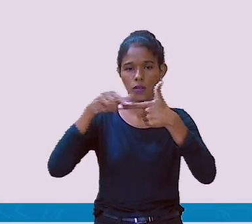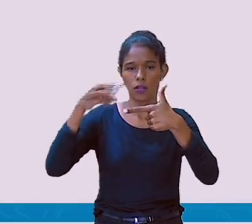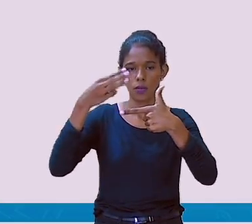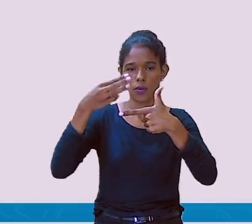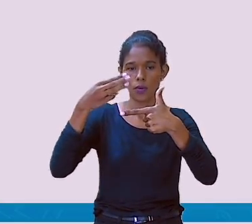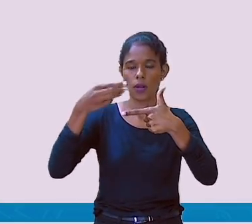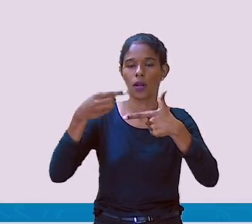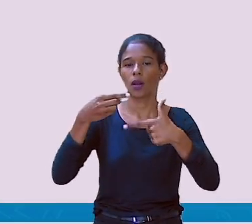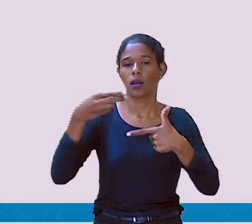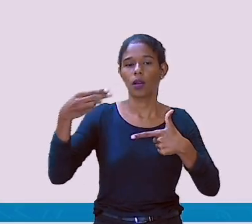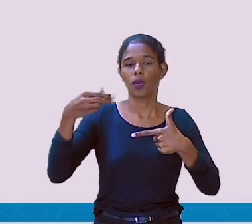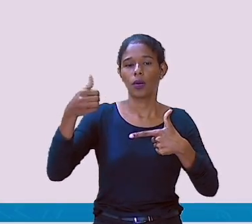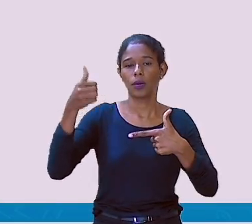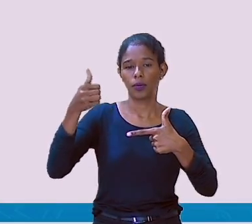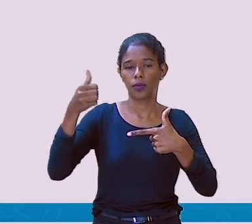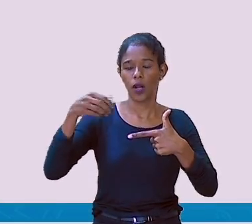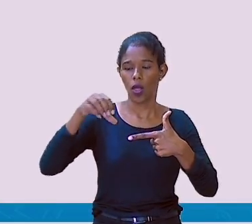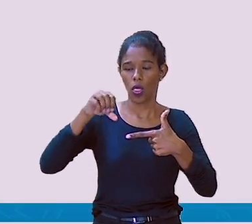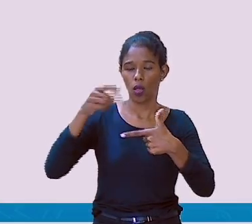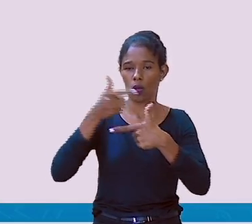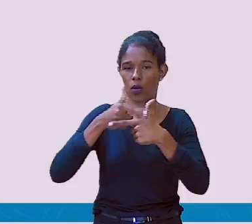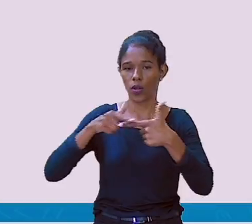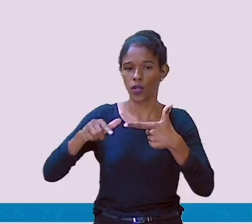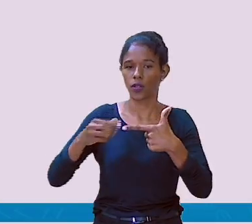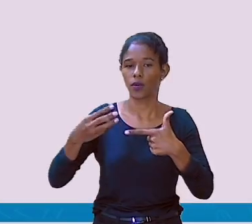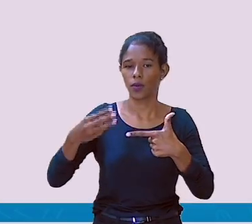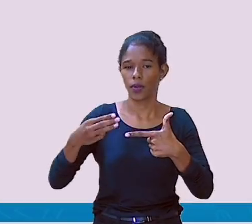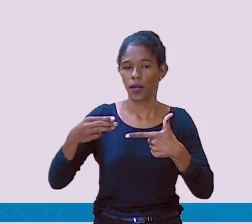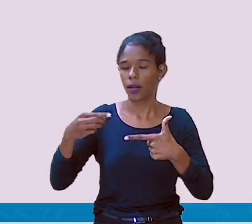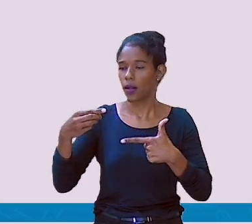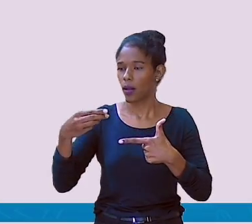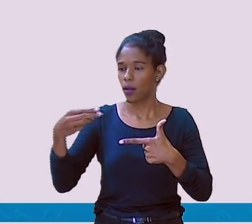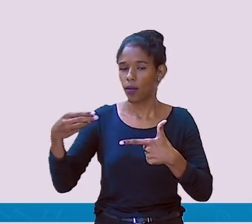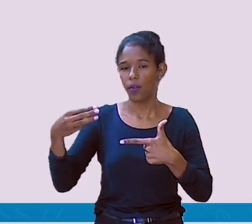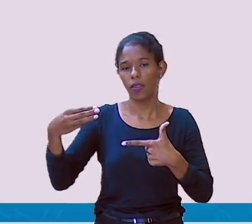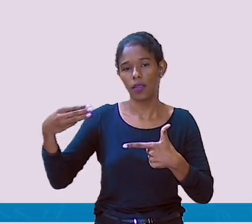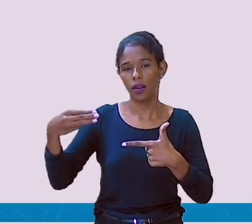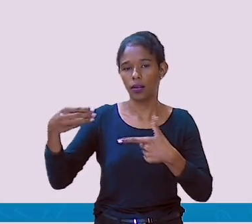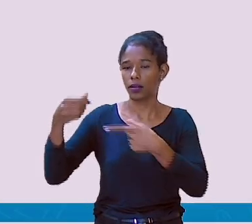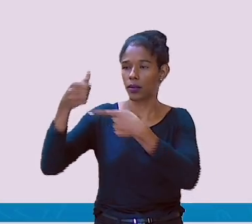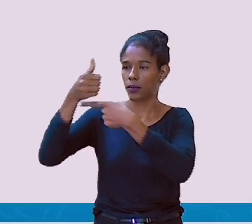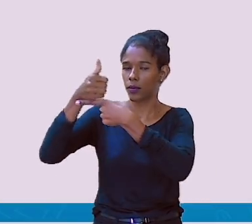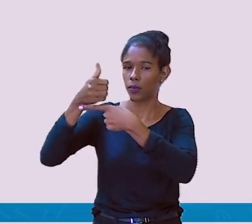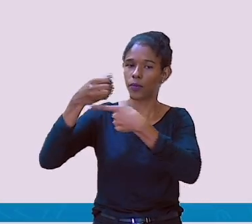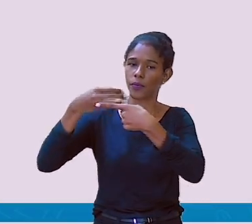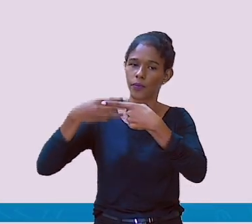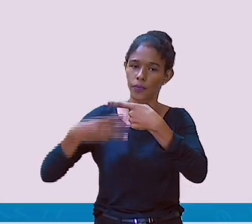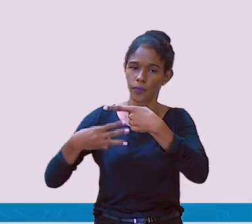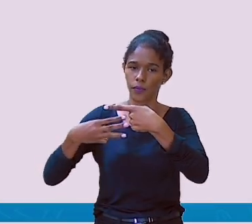vou ter 1. E 9 dividido por 3, eu vou ter 3.